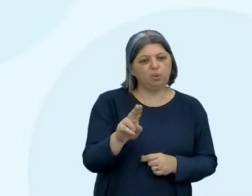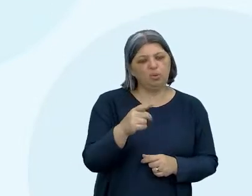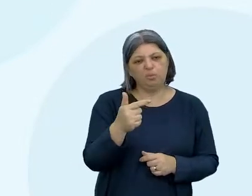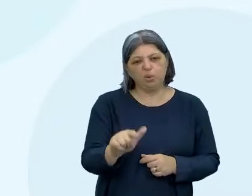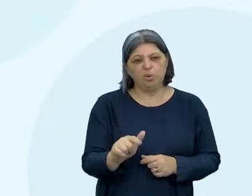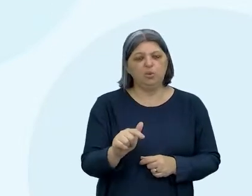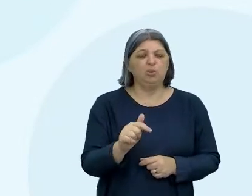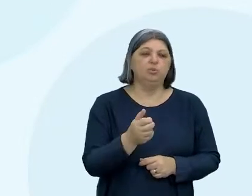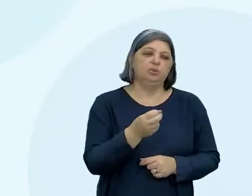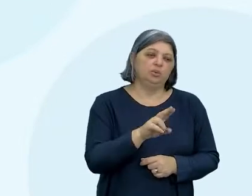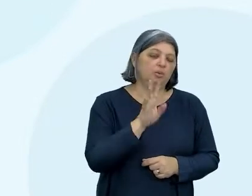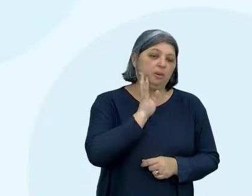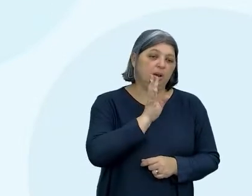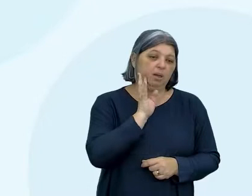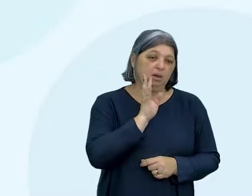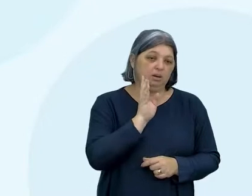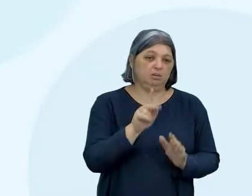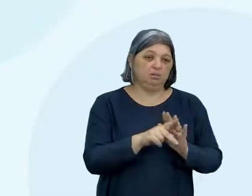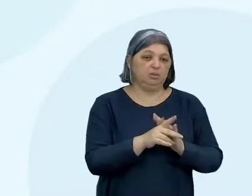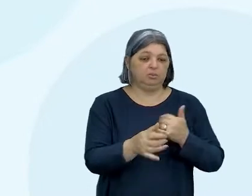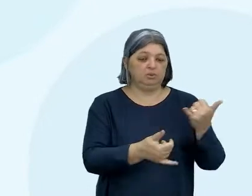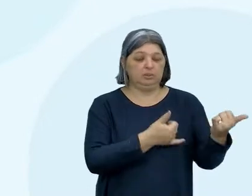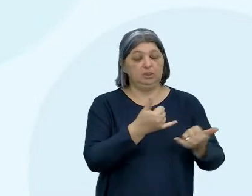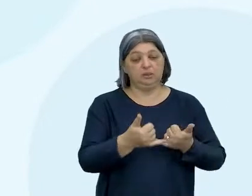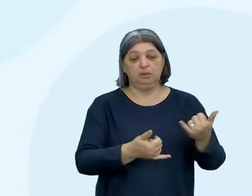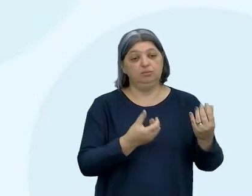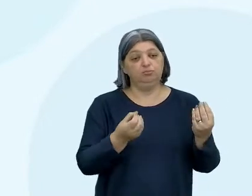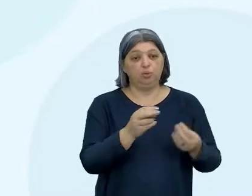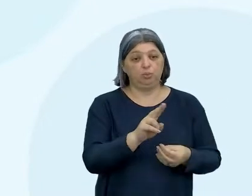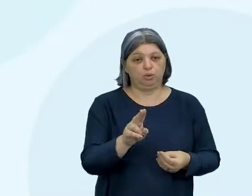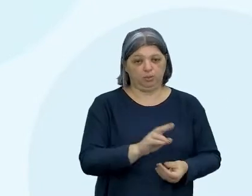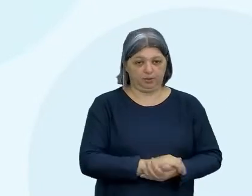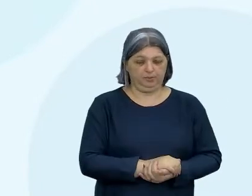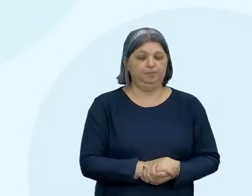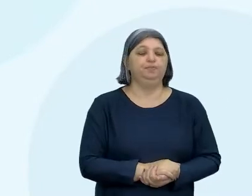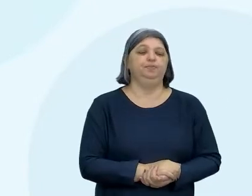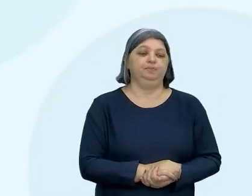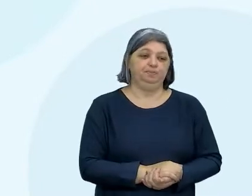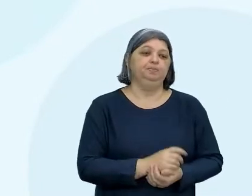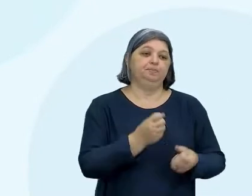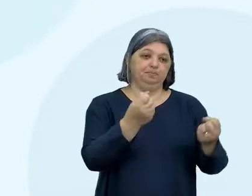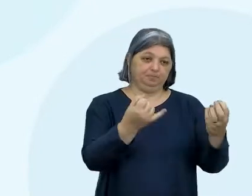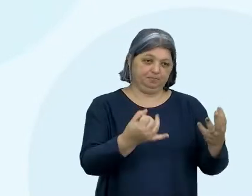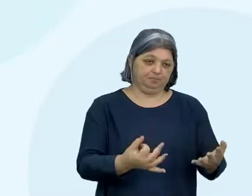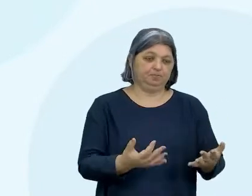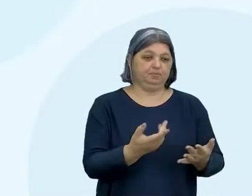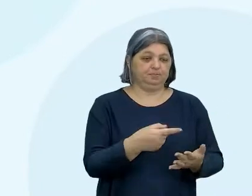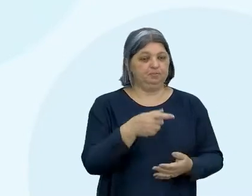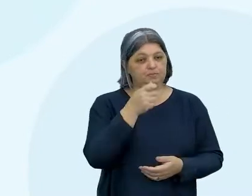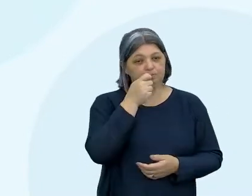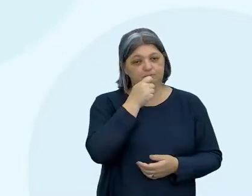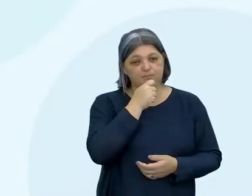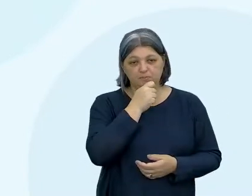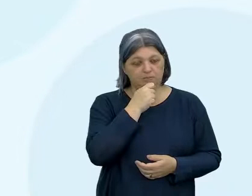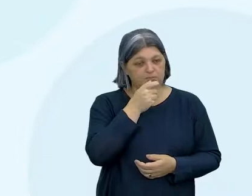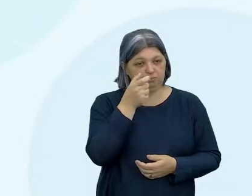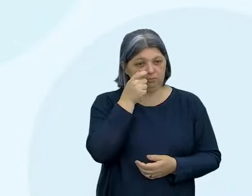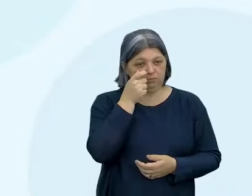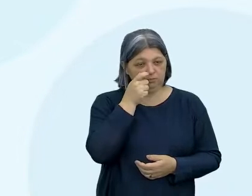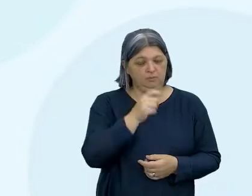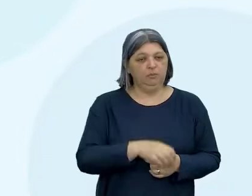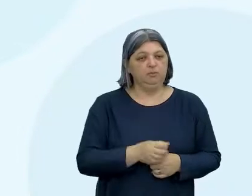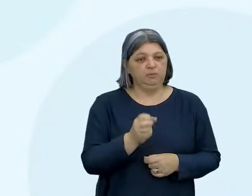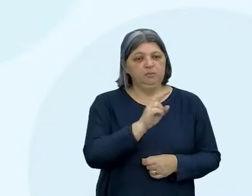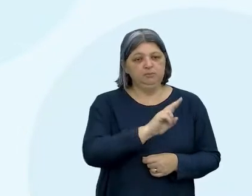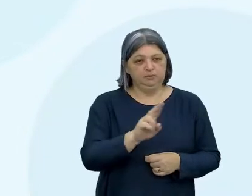nome bacana aí para o nosso jogo, como ele poderia ser chamado. Vou explicar o jogo para você que ainda não viu, e aí a gente pode dar até o